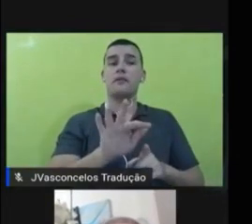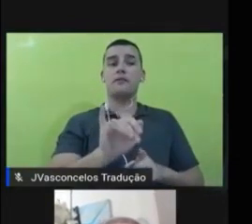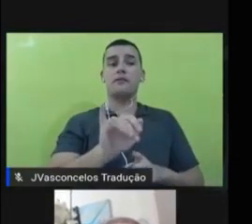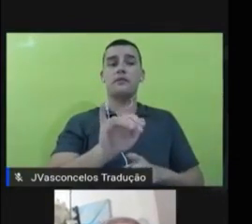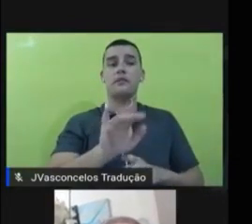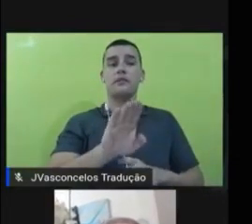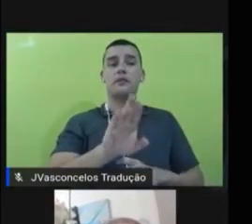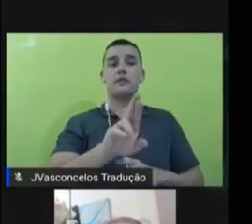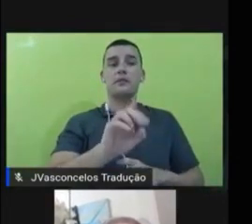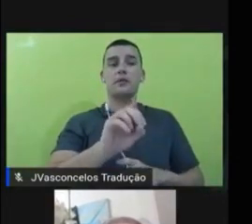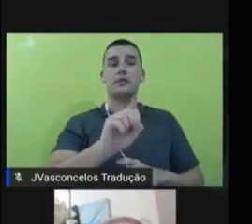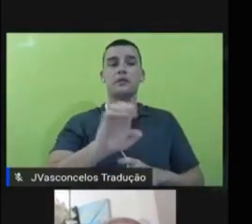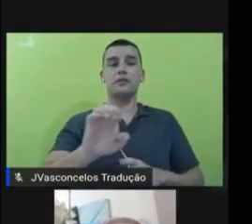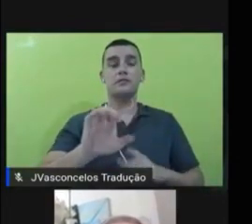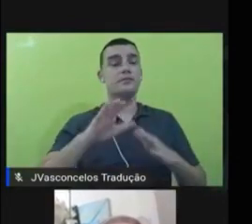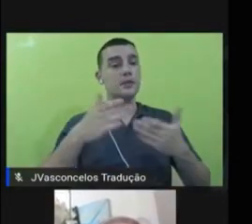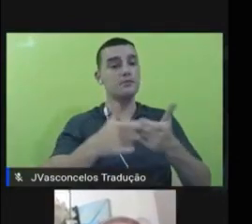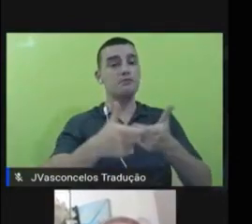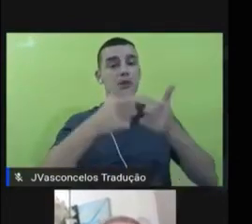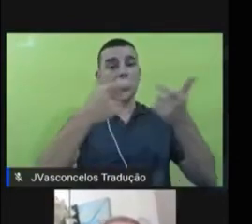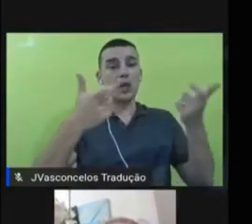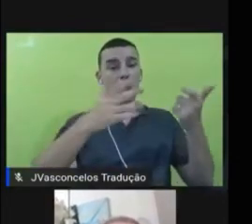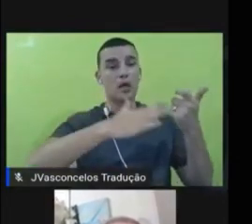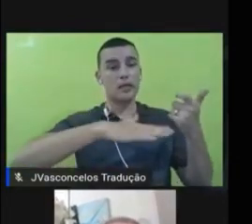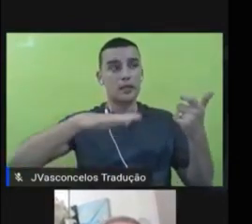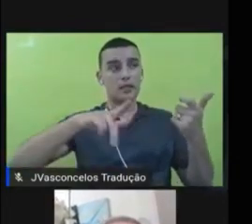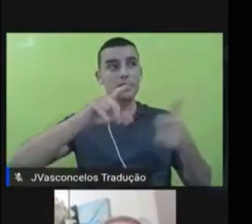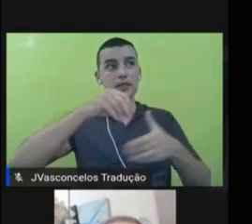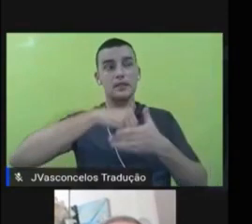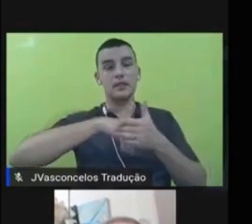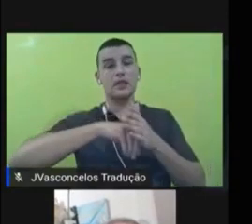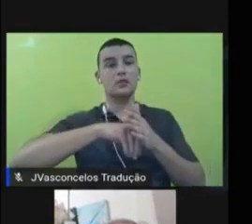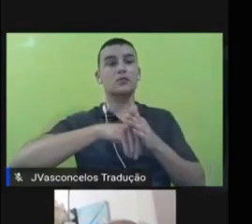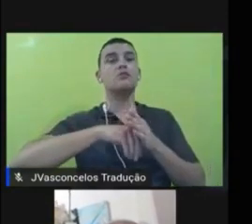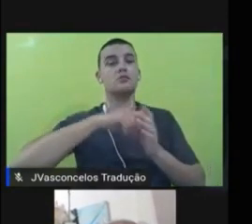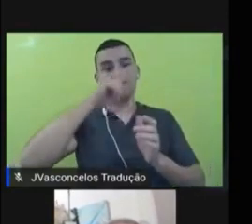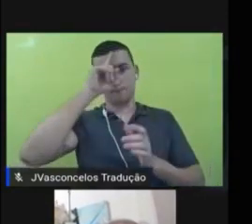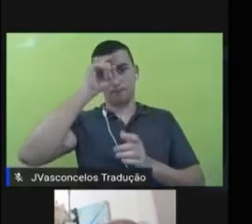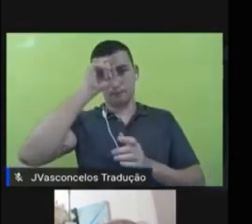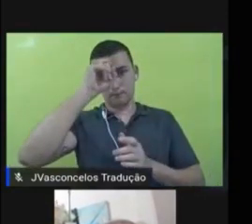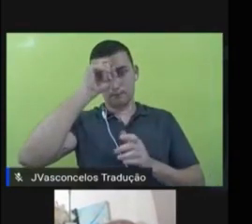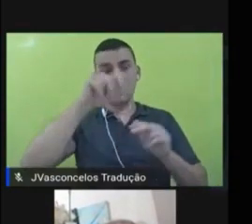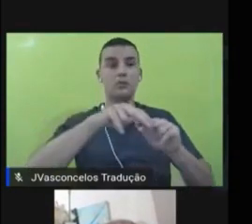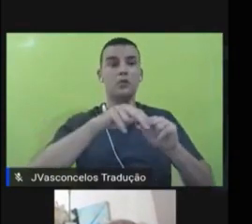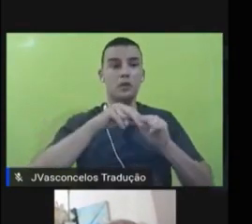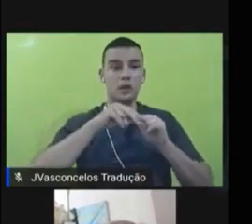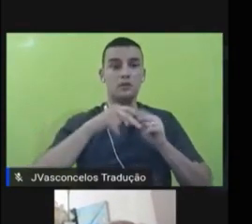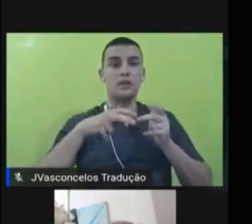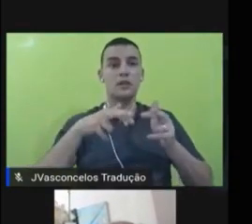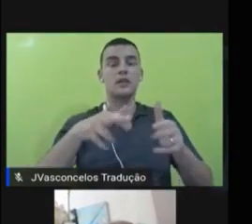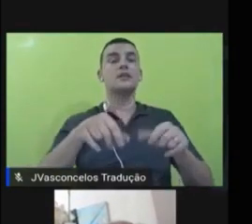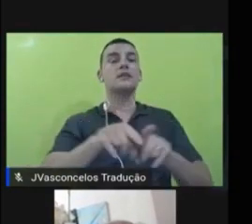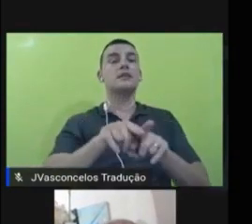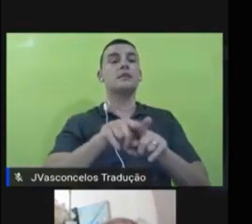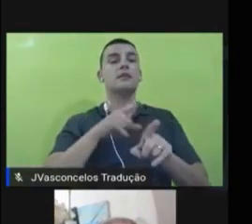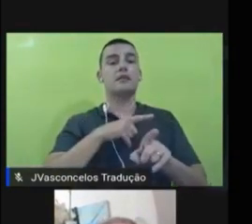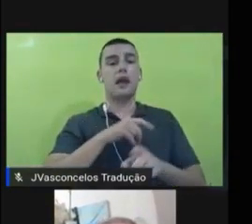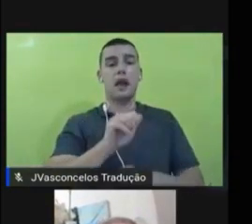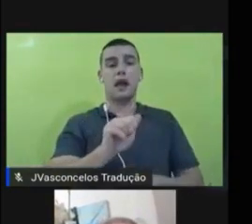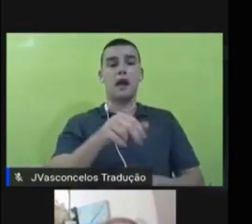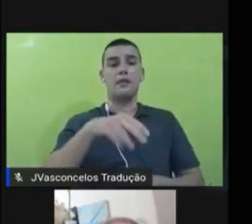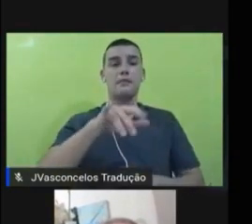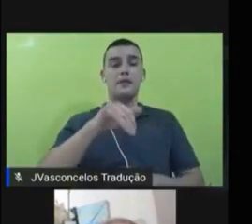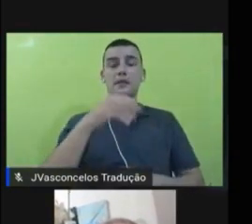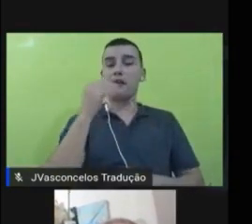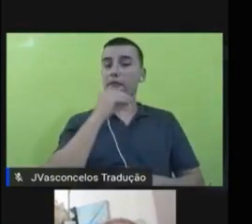frequentam as classes hospitalares é por conta, né, do câncer, anemia falciforme, as crianças que